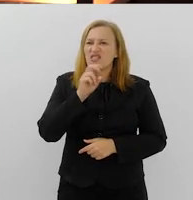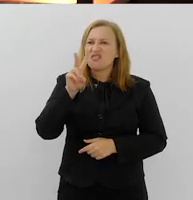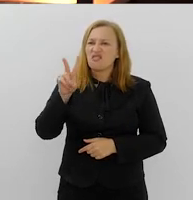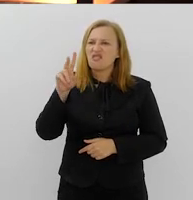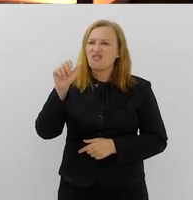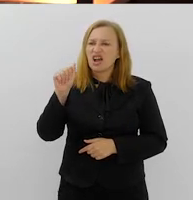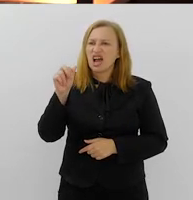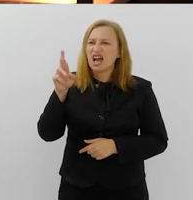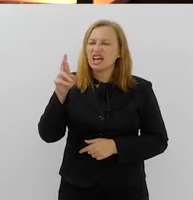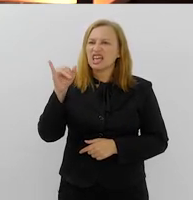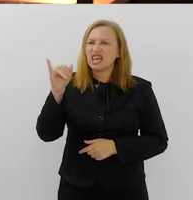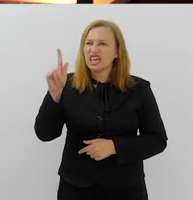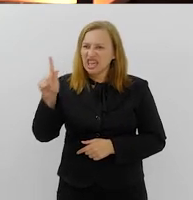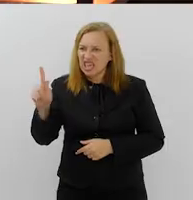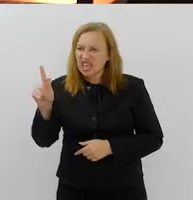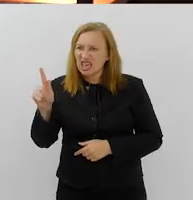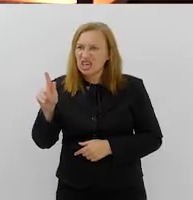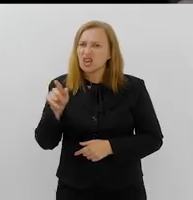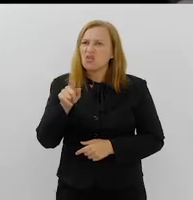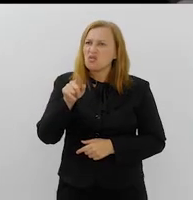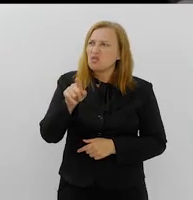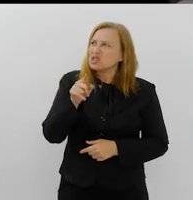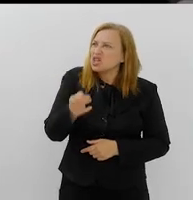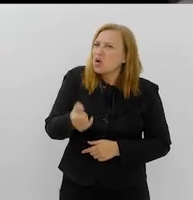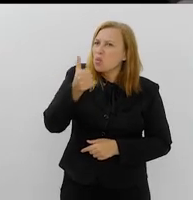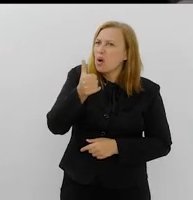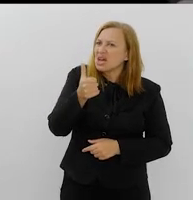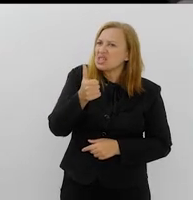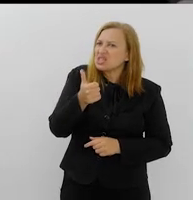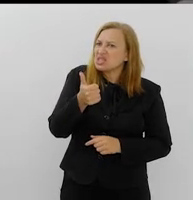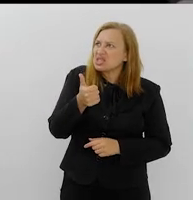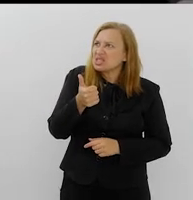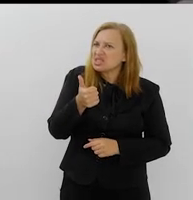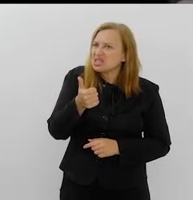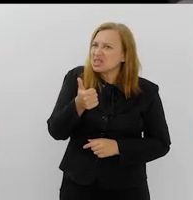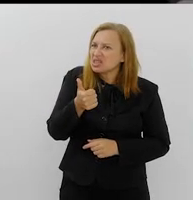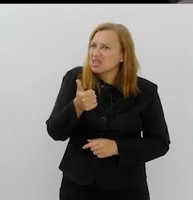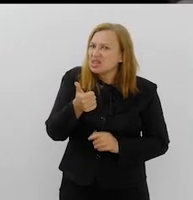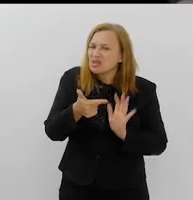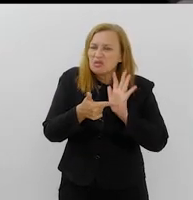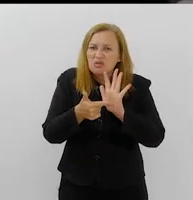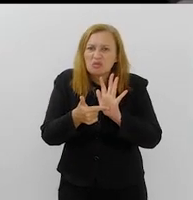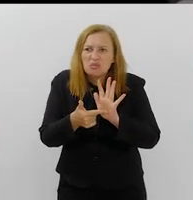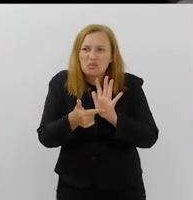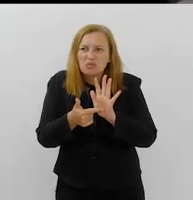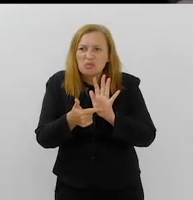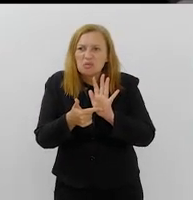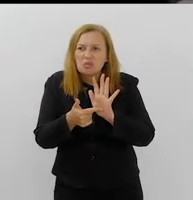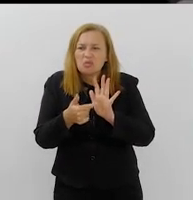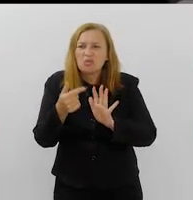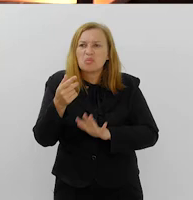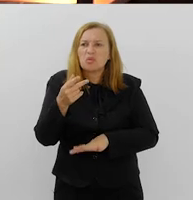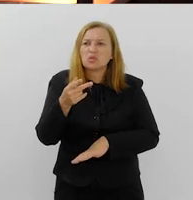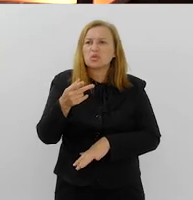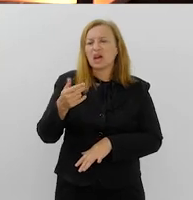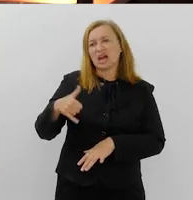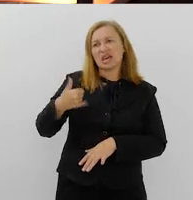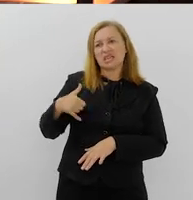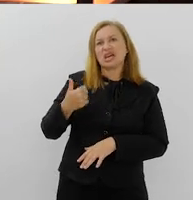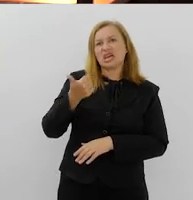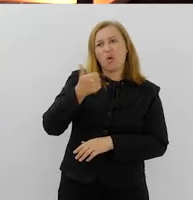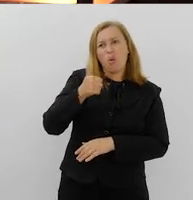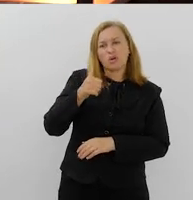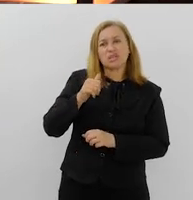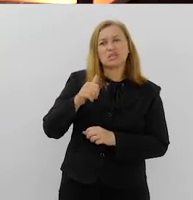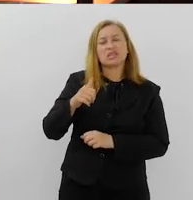Nossa. Trabalhei alguns anos na Você Varig, uns quase 11 contou, anos. entregou nossa idade agora, Varig? Nossa. Uns 11